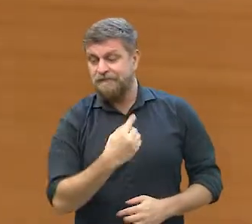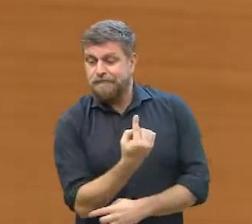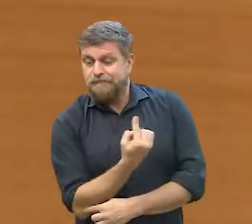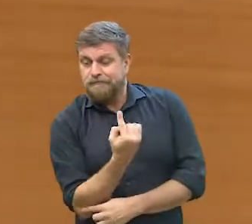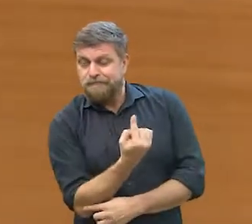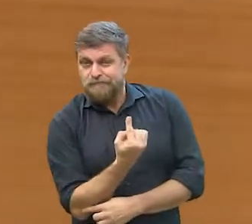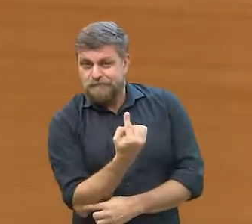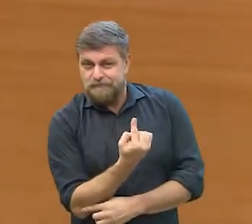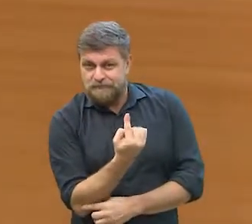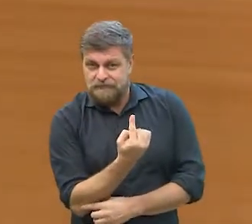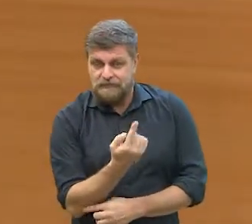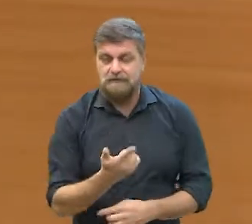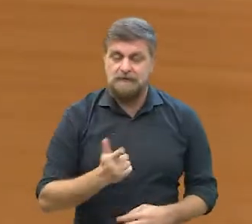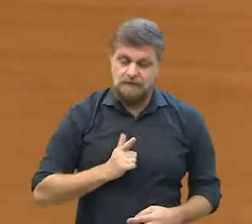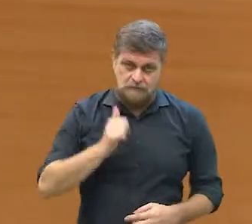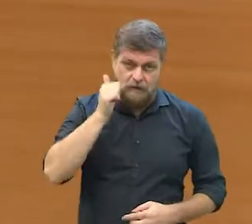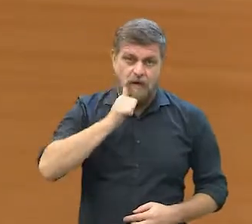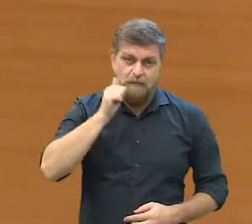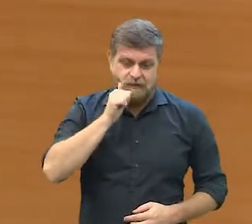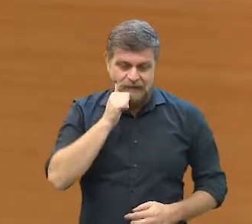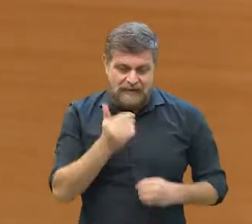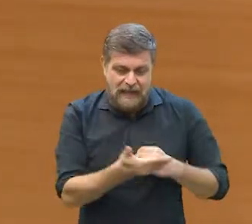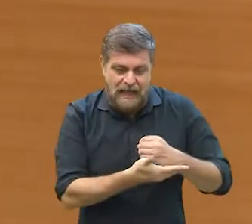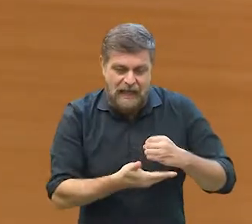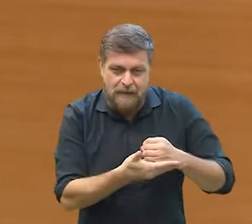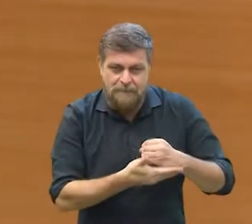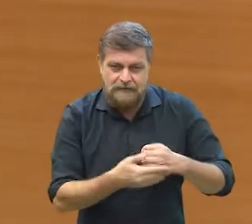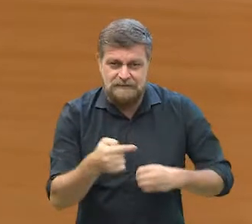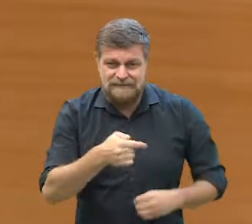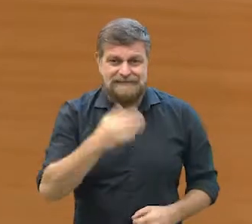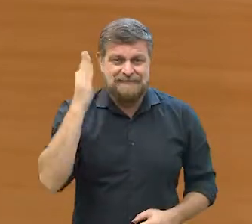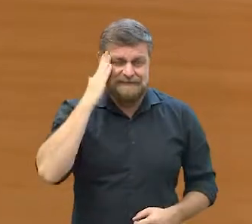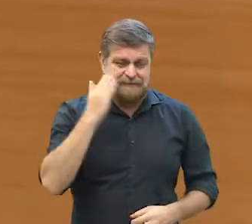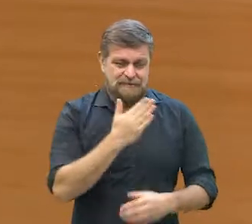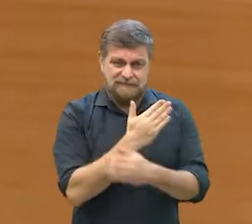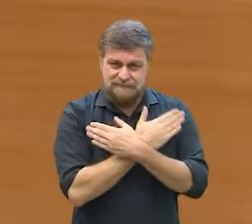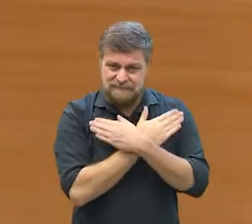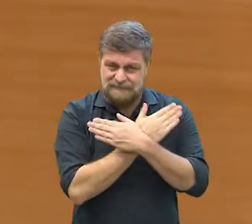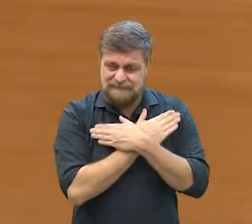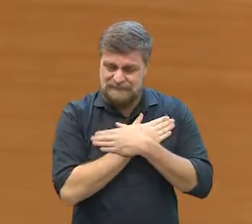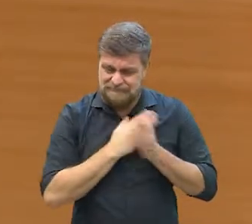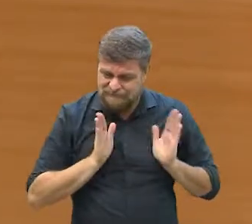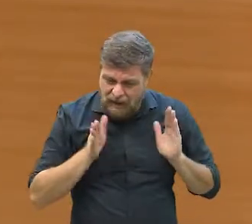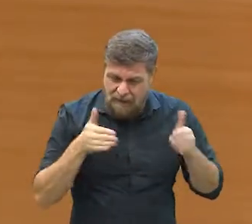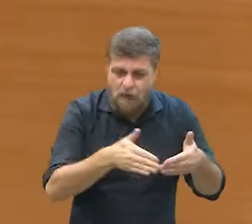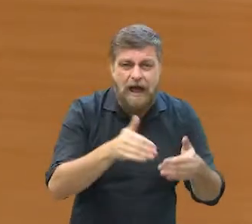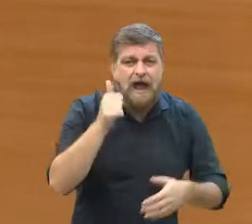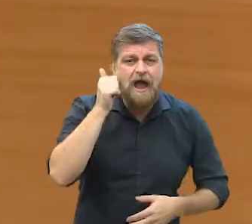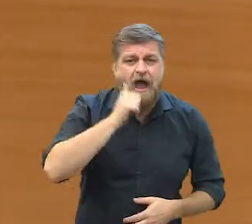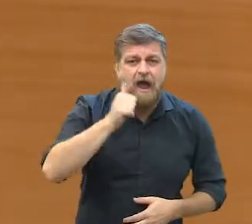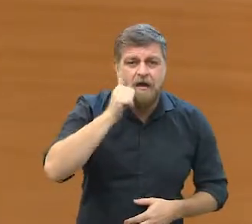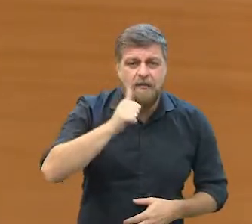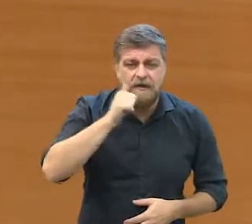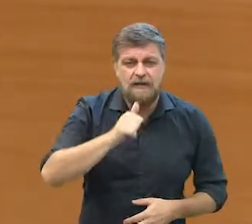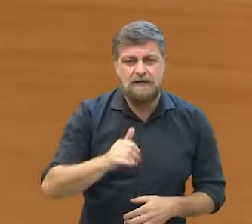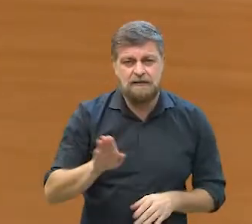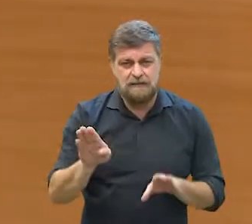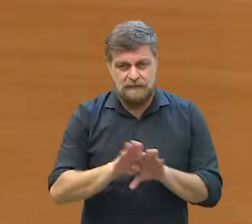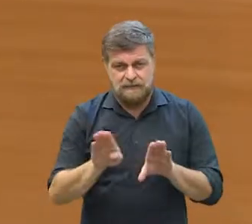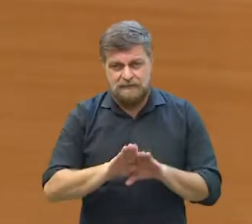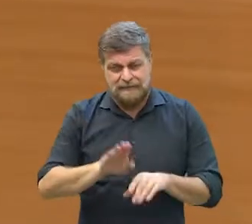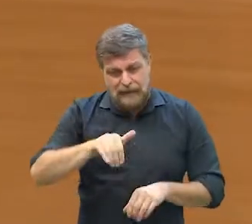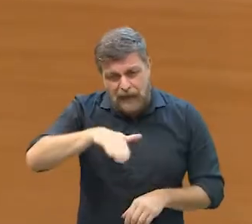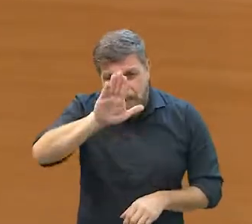Então, elas são o pilar da família, né? E a gente sabe que o desemprego atingiu especificamente as mulheres. Tanto atingiu